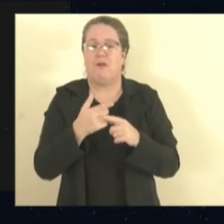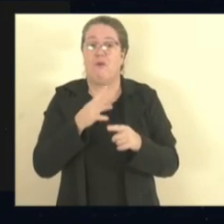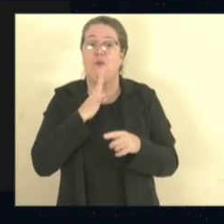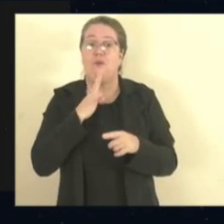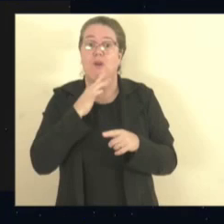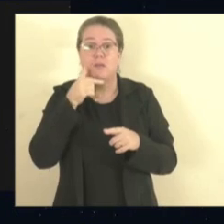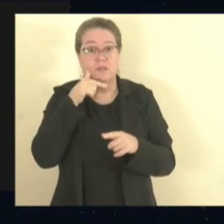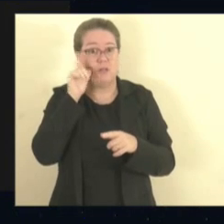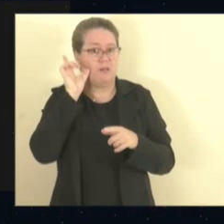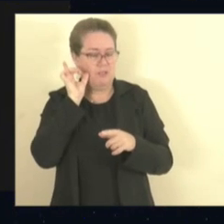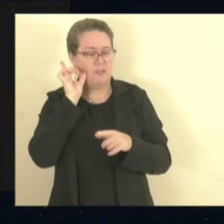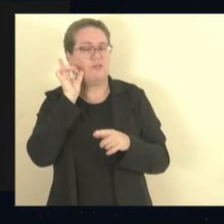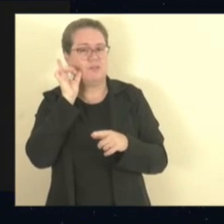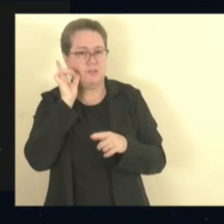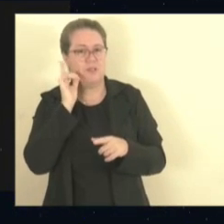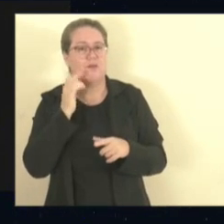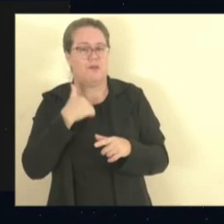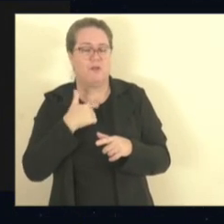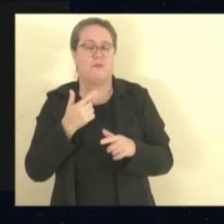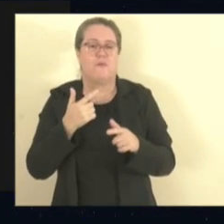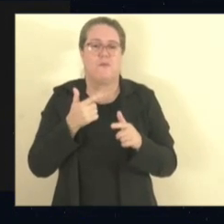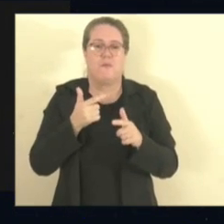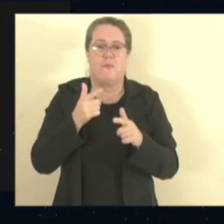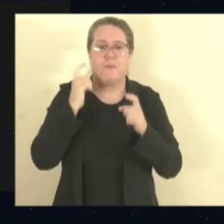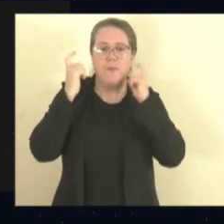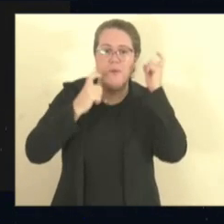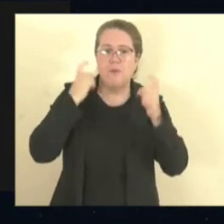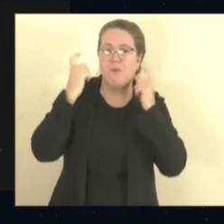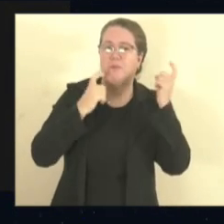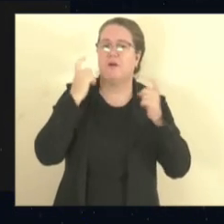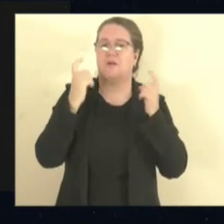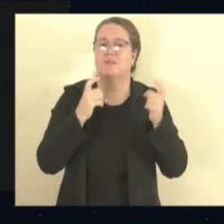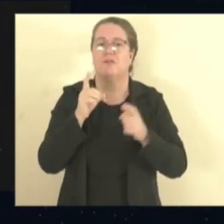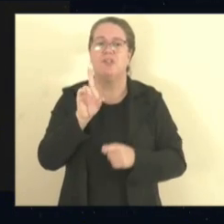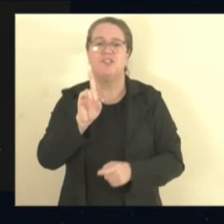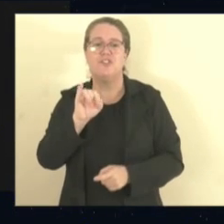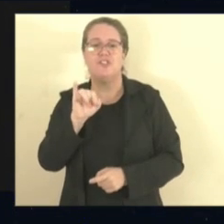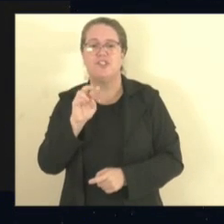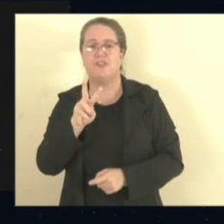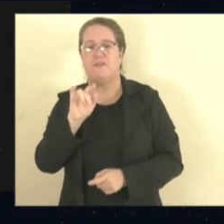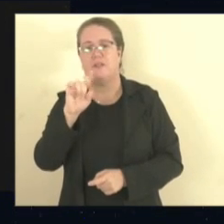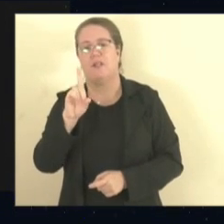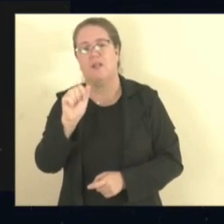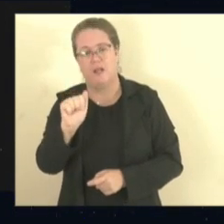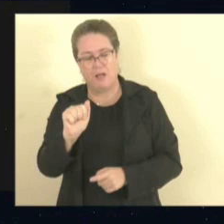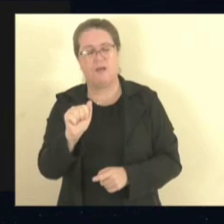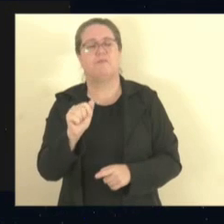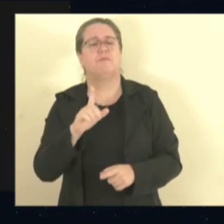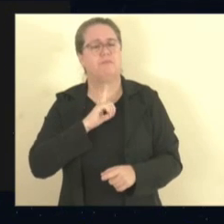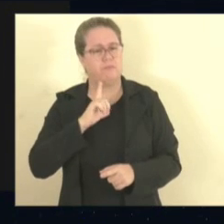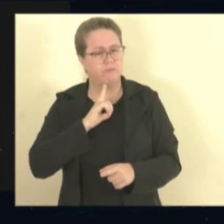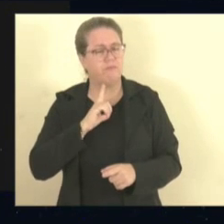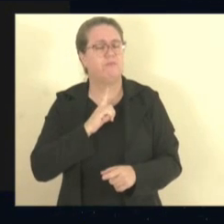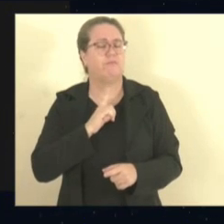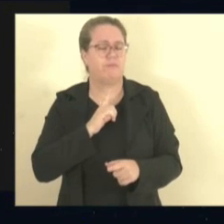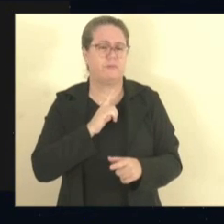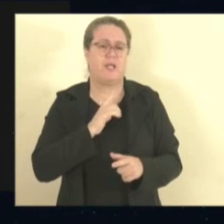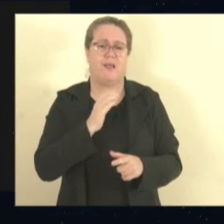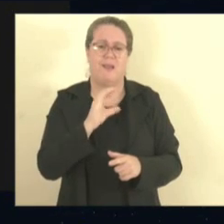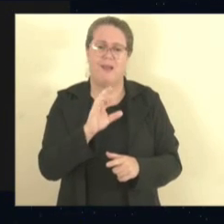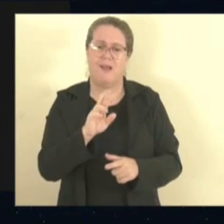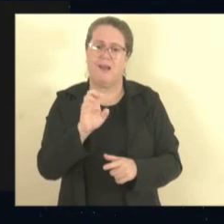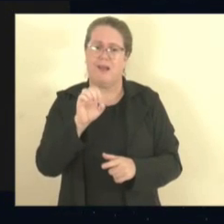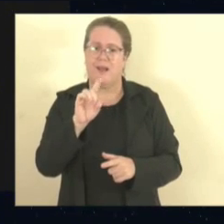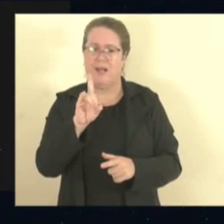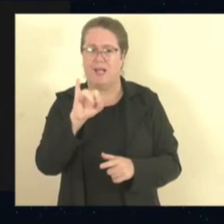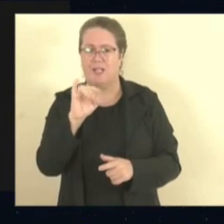governo baseado em endividamento, né, apesar de reconhecer que existem sim operações de crédito que podem ser